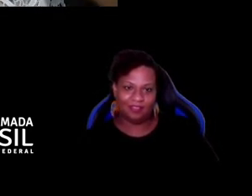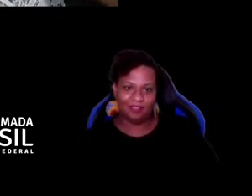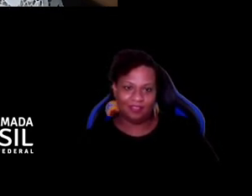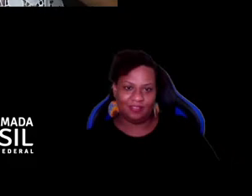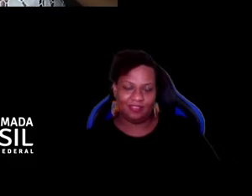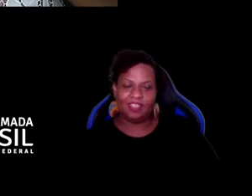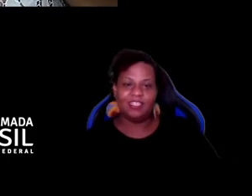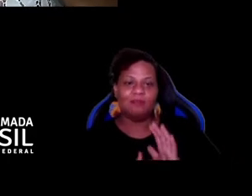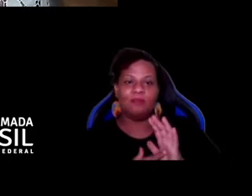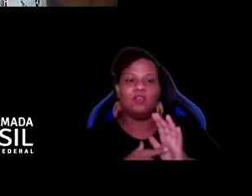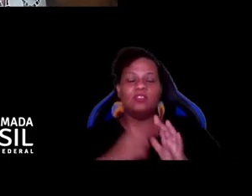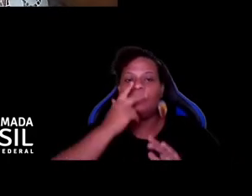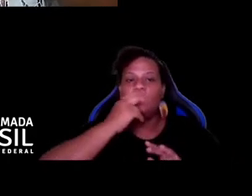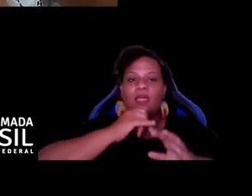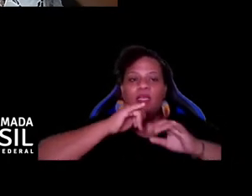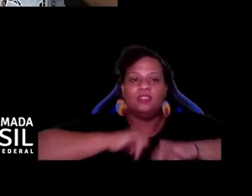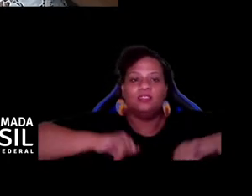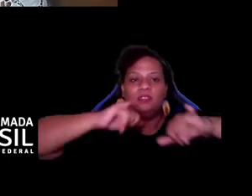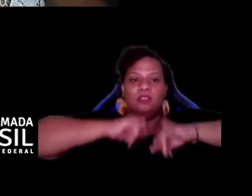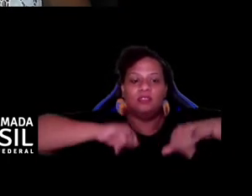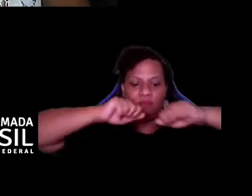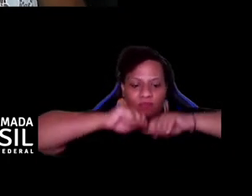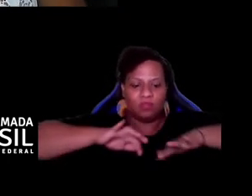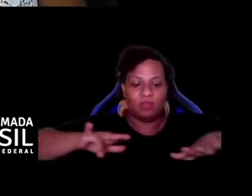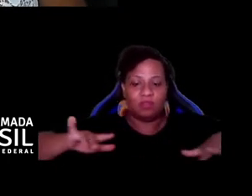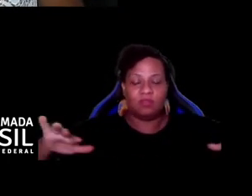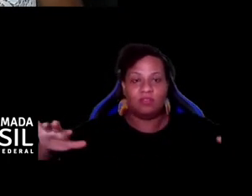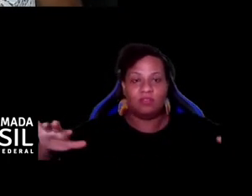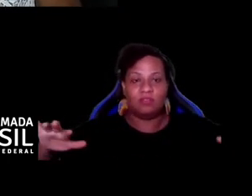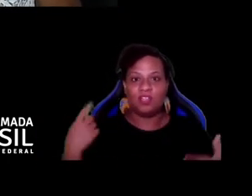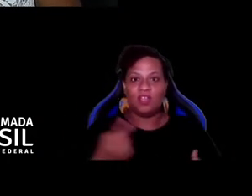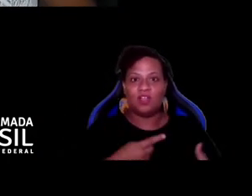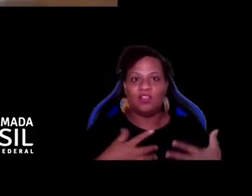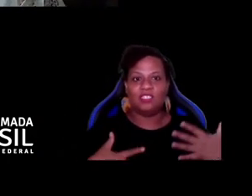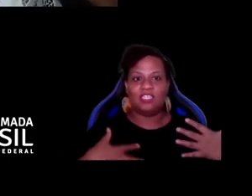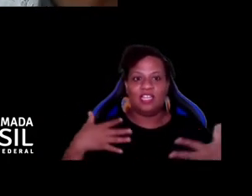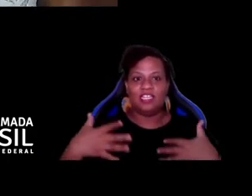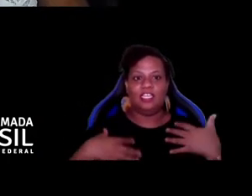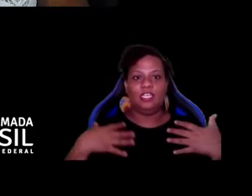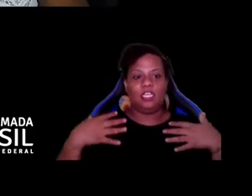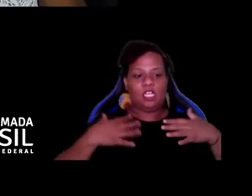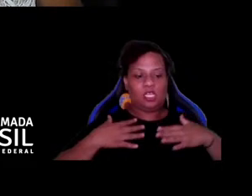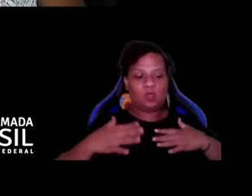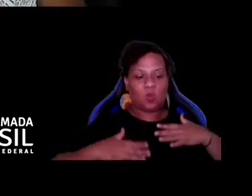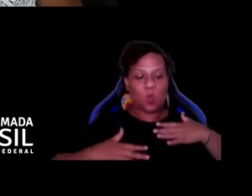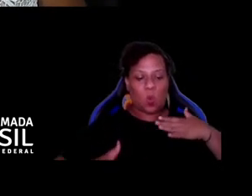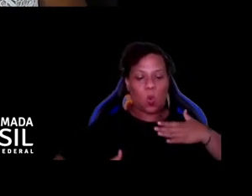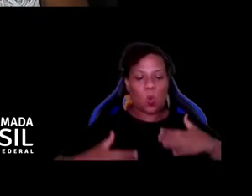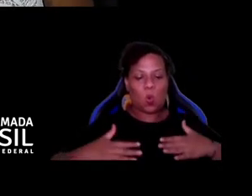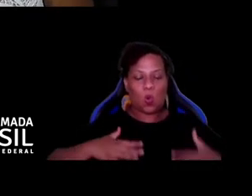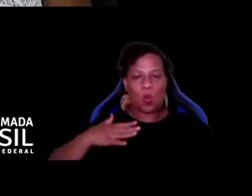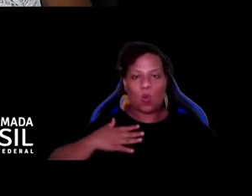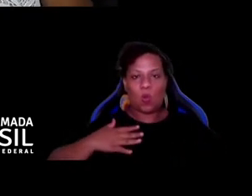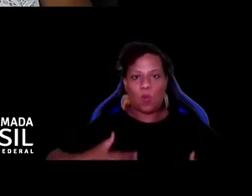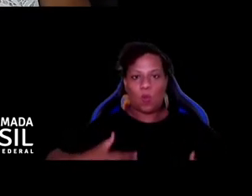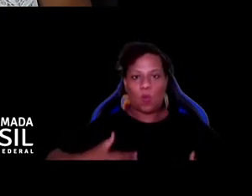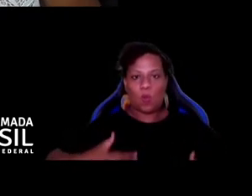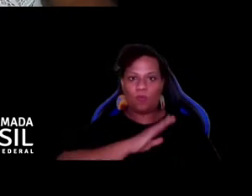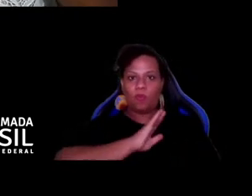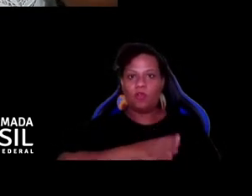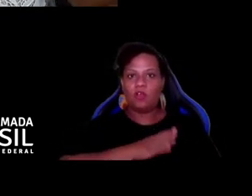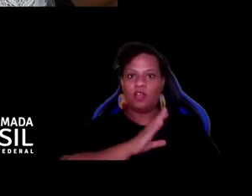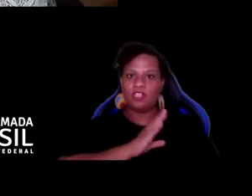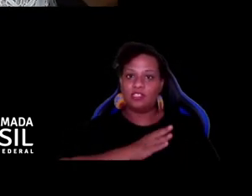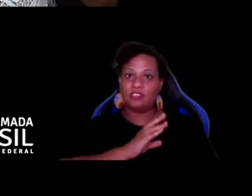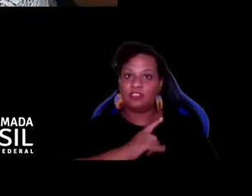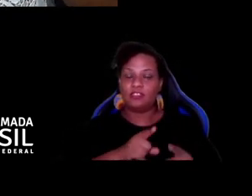essa expansão da nossa alegria, essa expansão do nosso corpo, do nosso coração. E